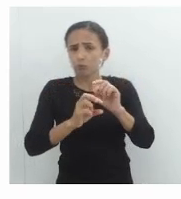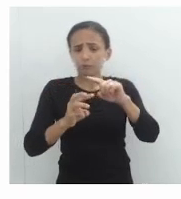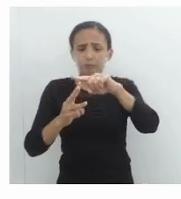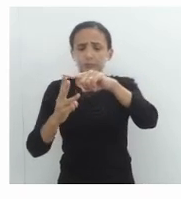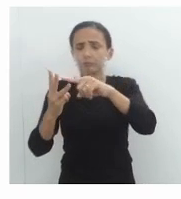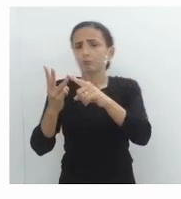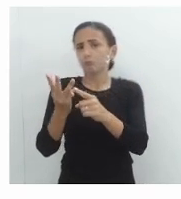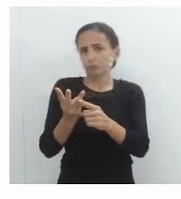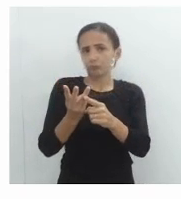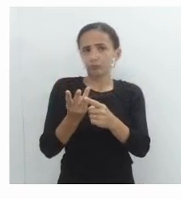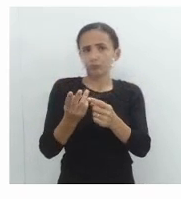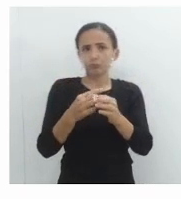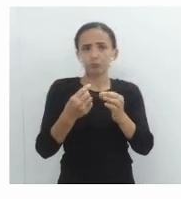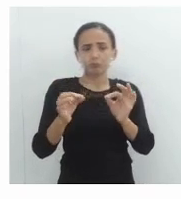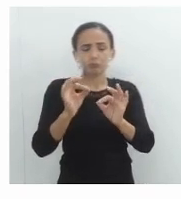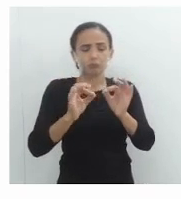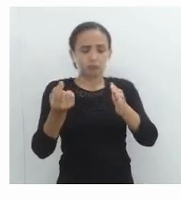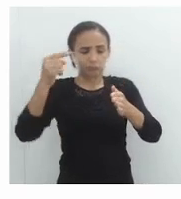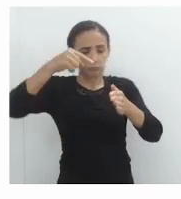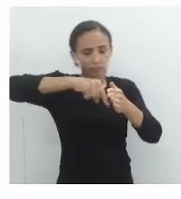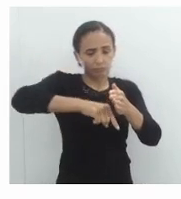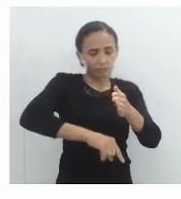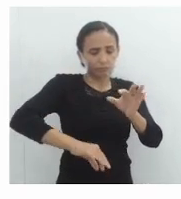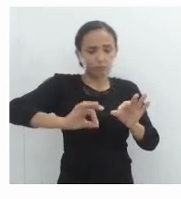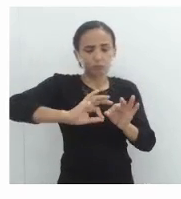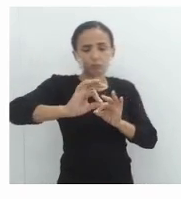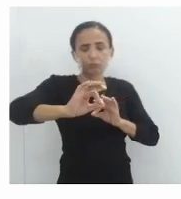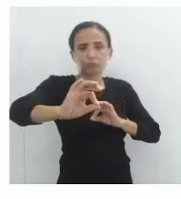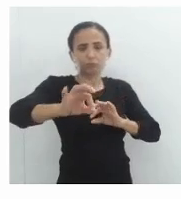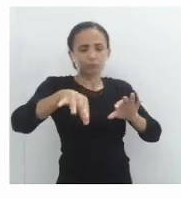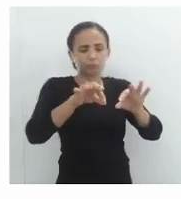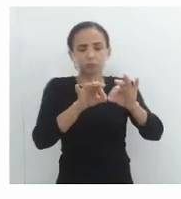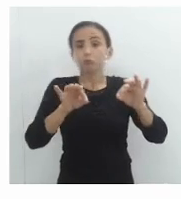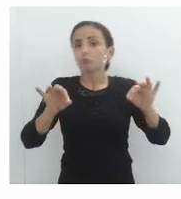coisas. Então, a altura, a profundidade e a largura